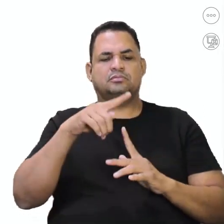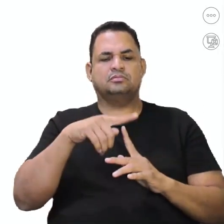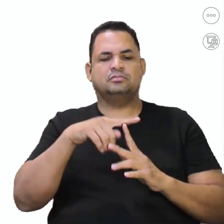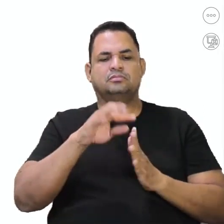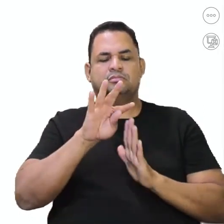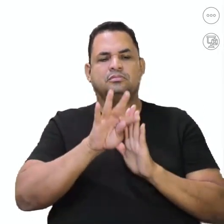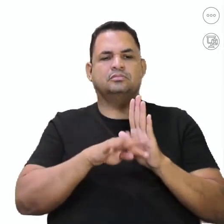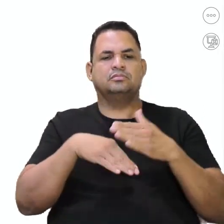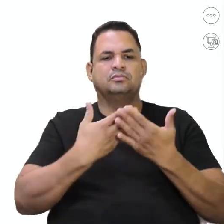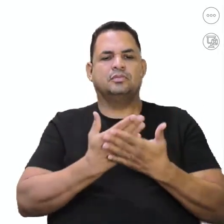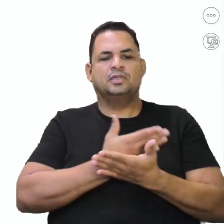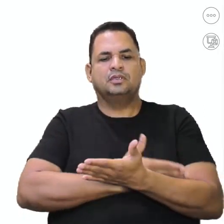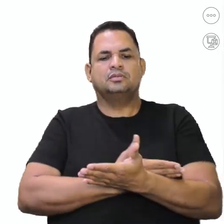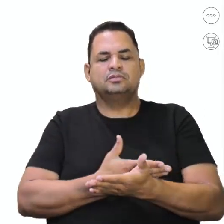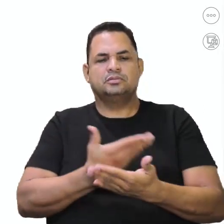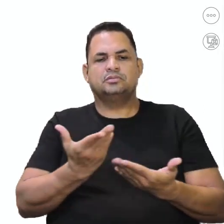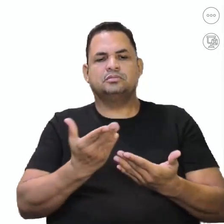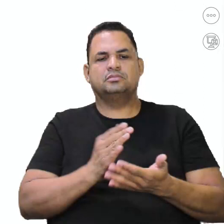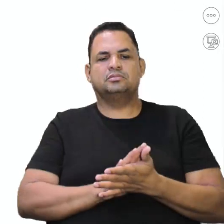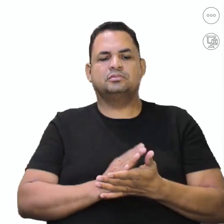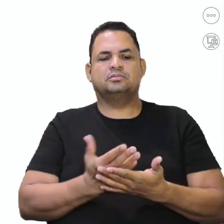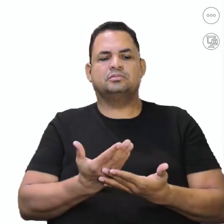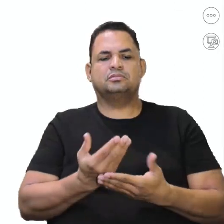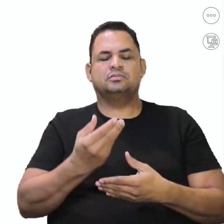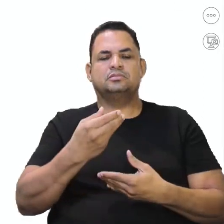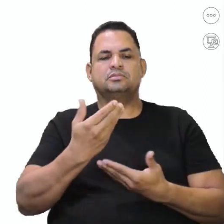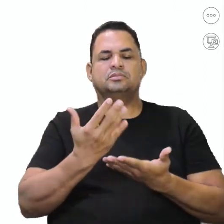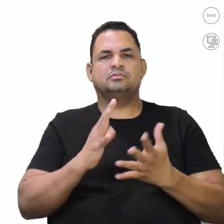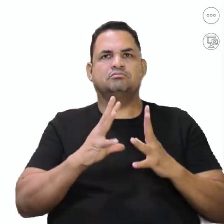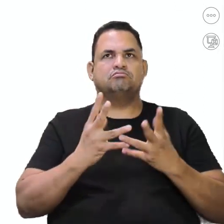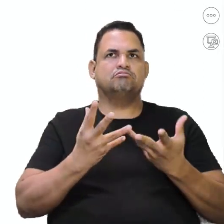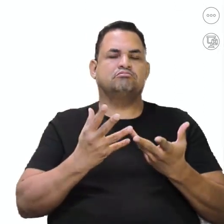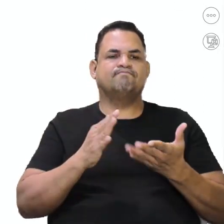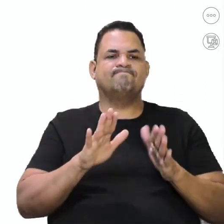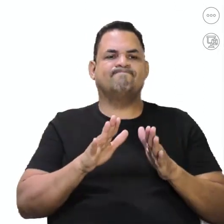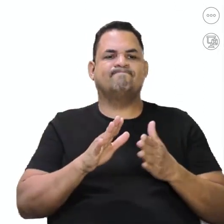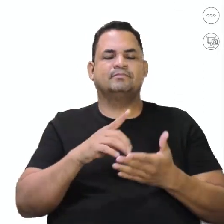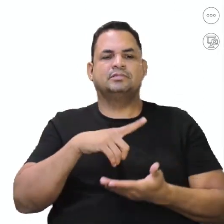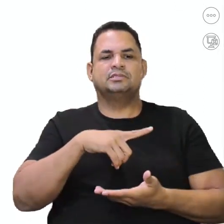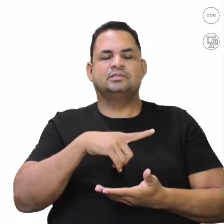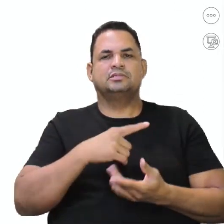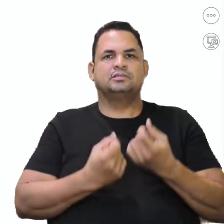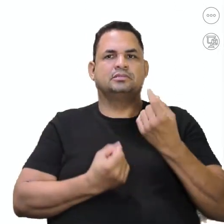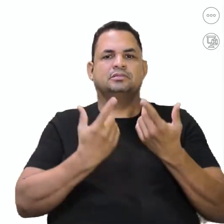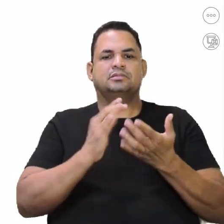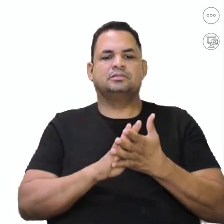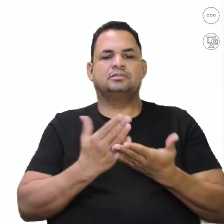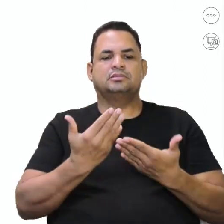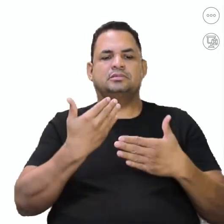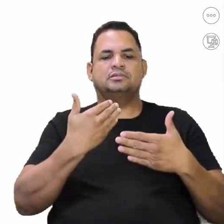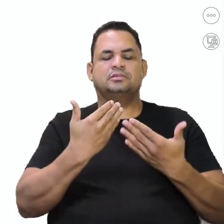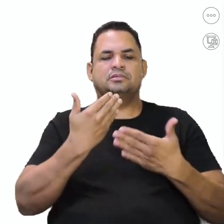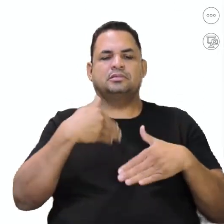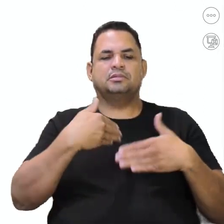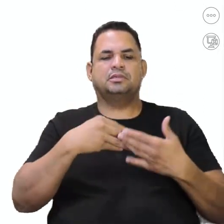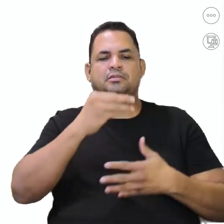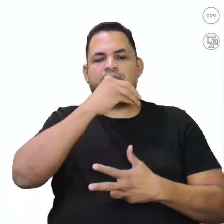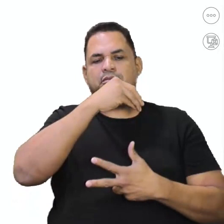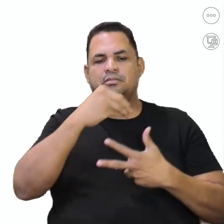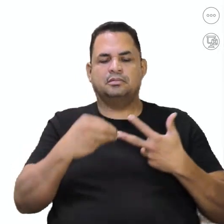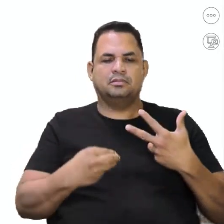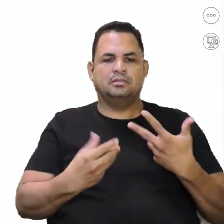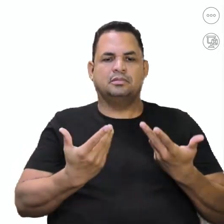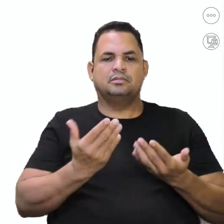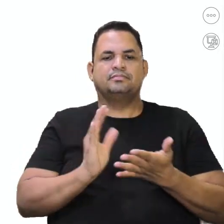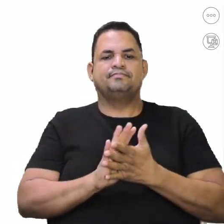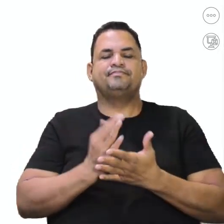de textos que costumam cair. Eu não sei se todos, mas tem alguns ali que costumam cair na prova do